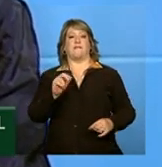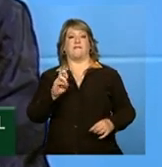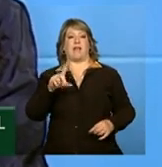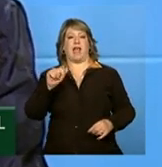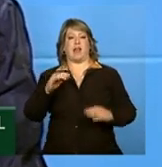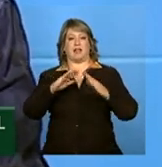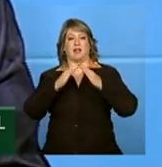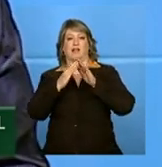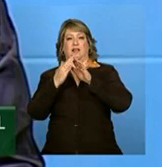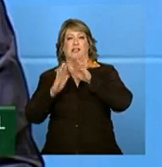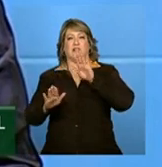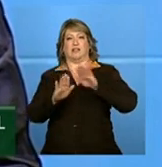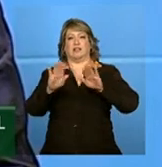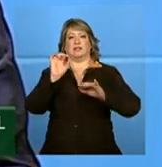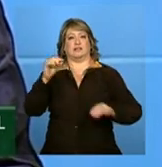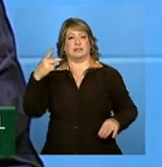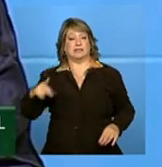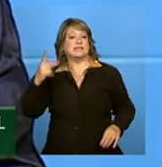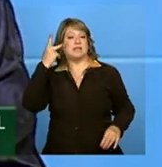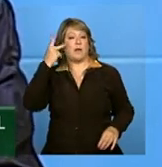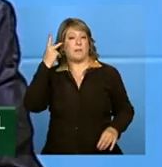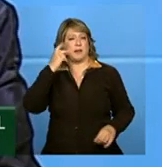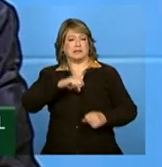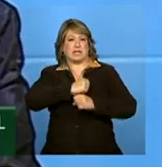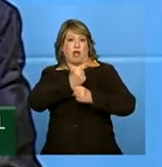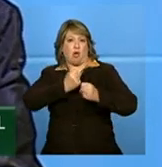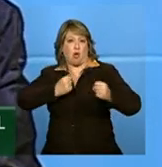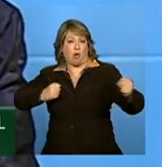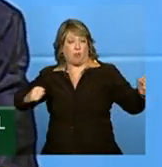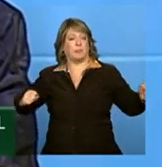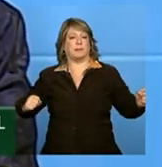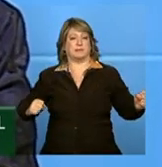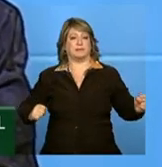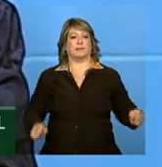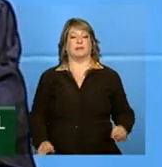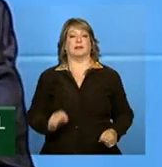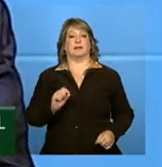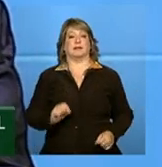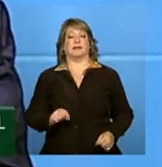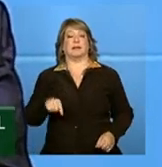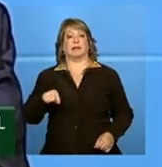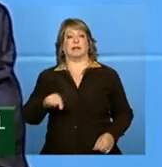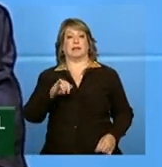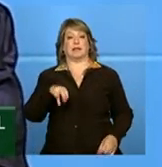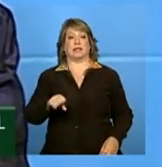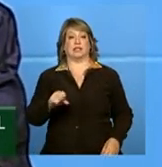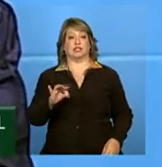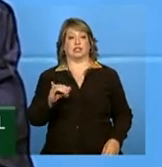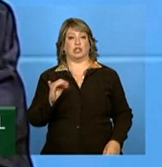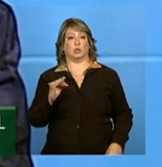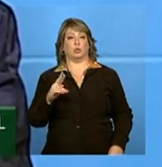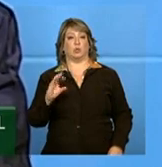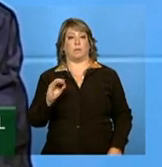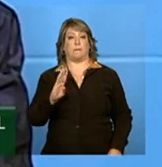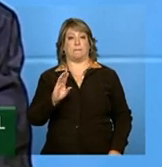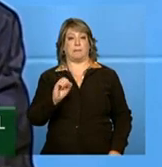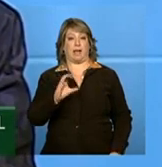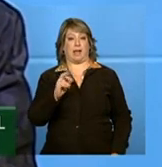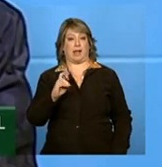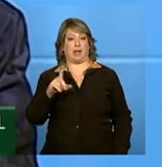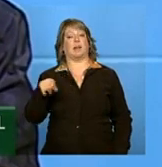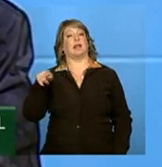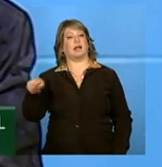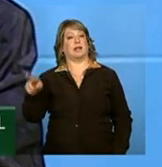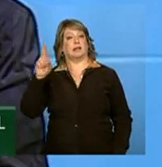Paulo, uma favela gigantesca, e o Instituto Bacarelli é responsável por ter organizado